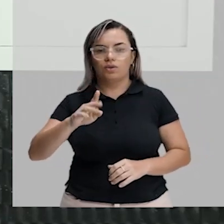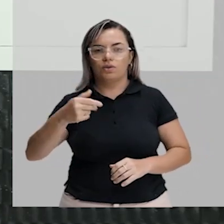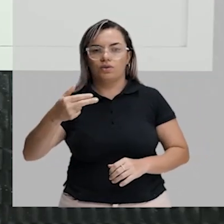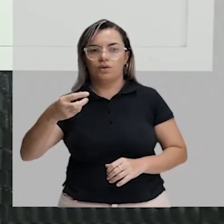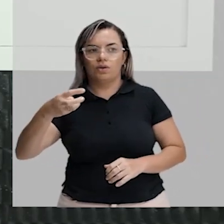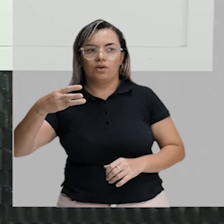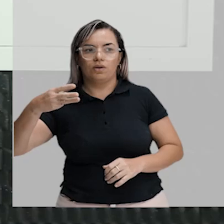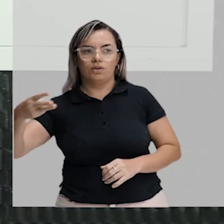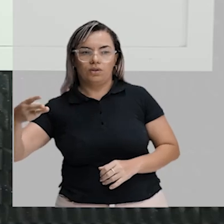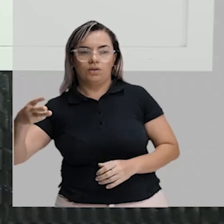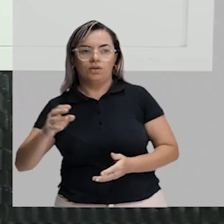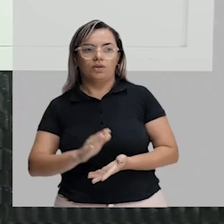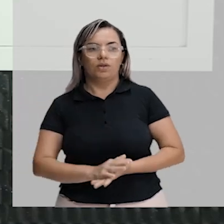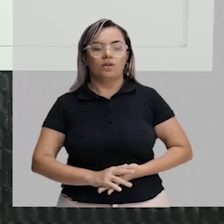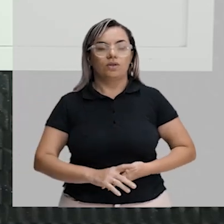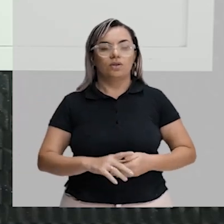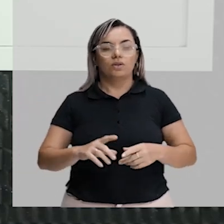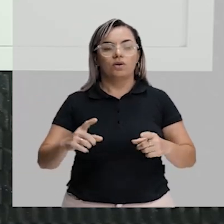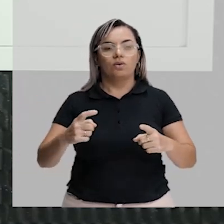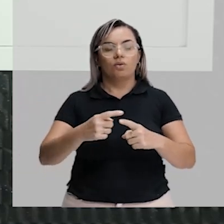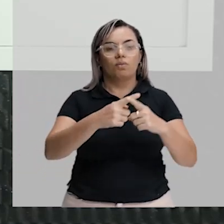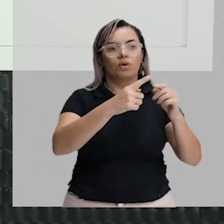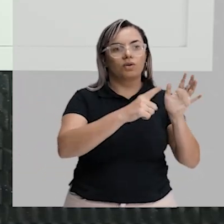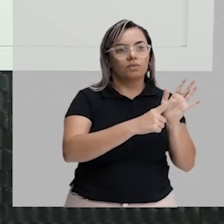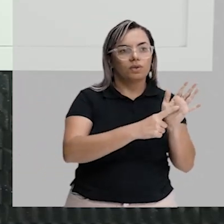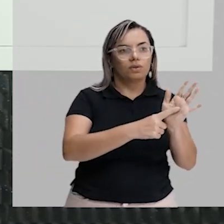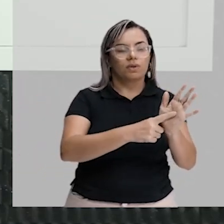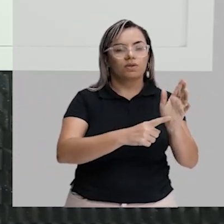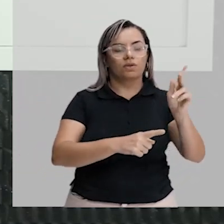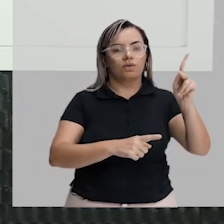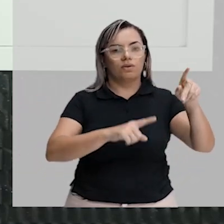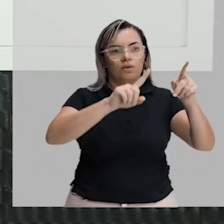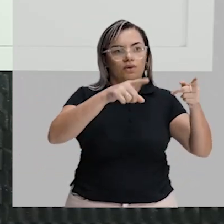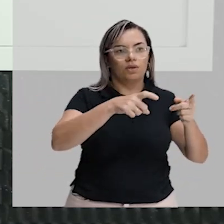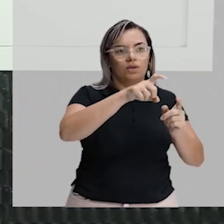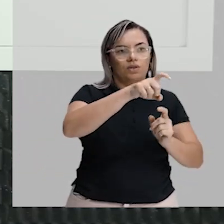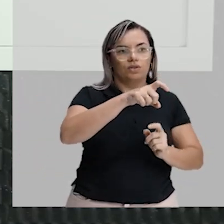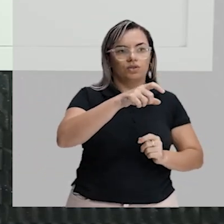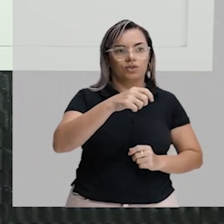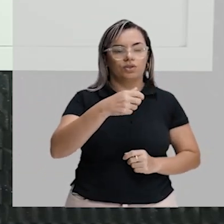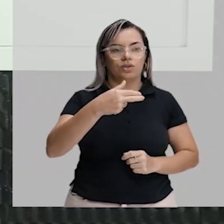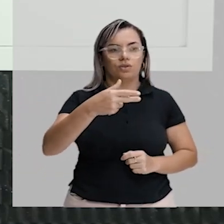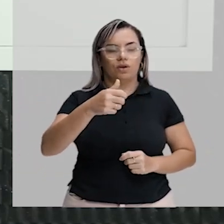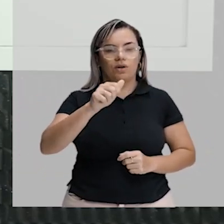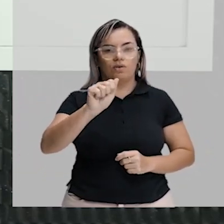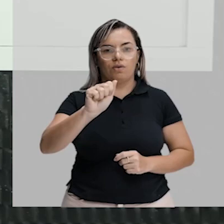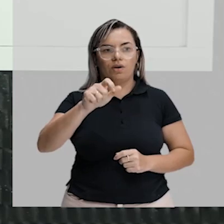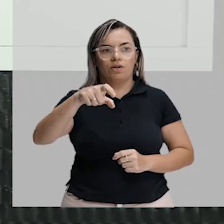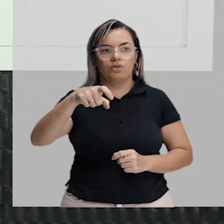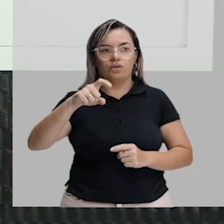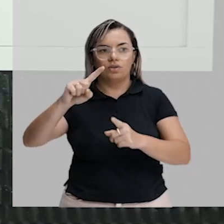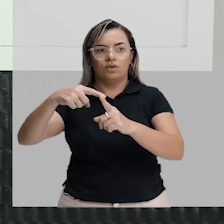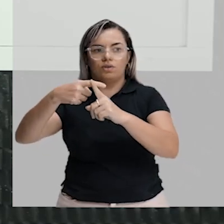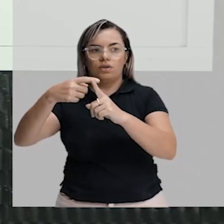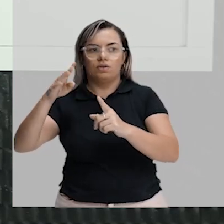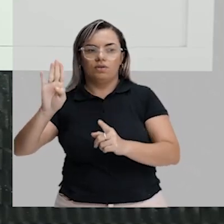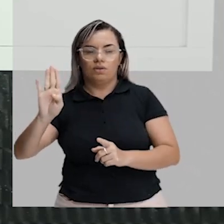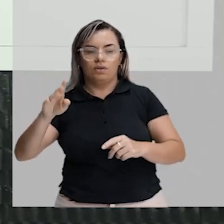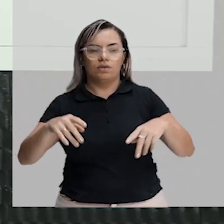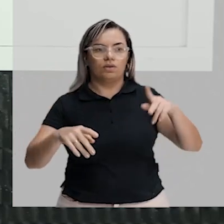B. Você sabe quem é o A e sabe quem é o B. Então, PX vai ser igual a